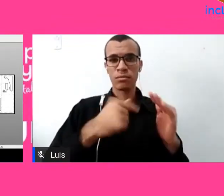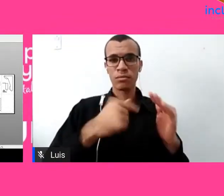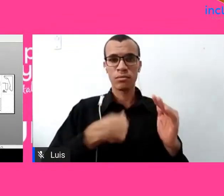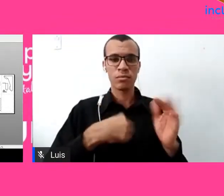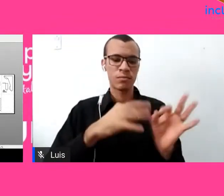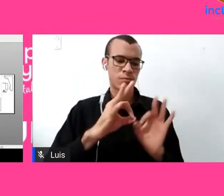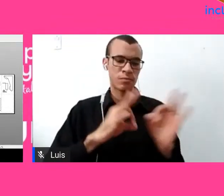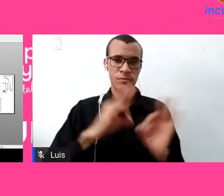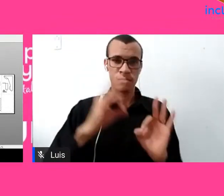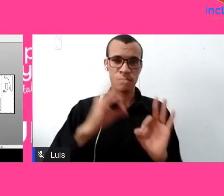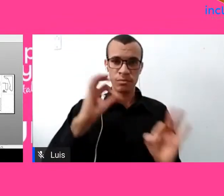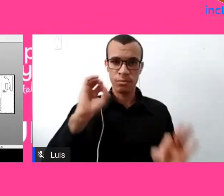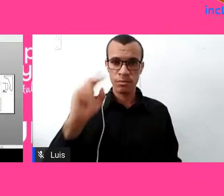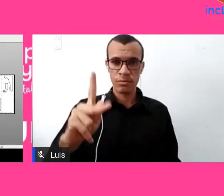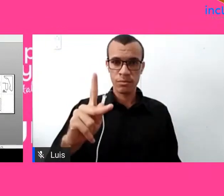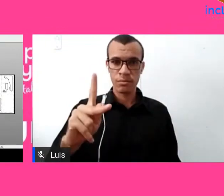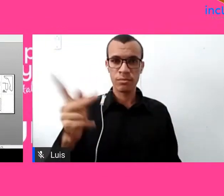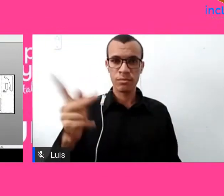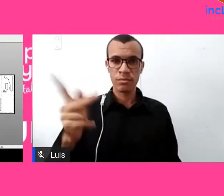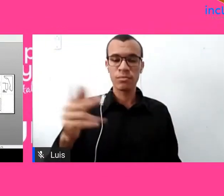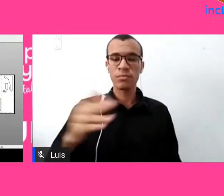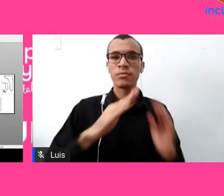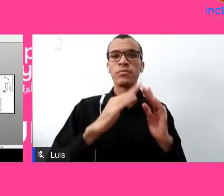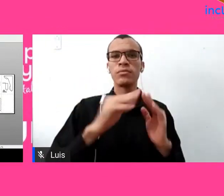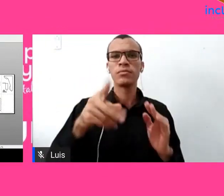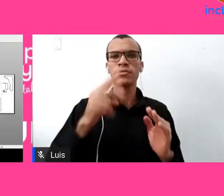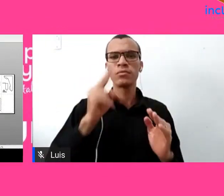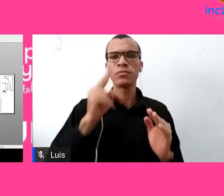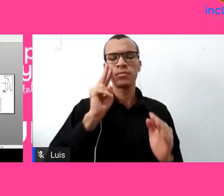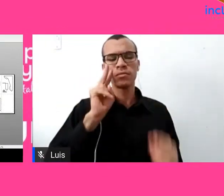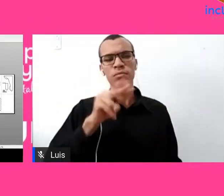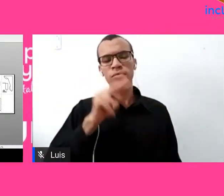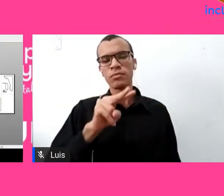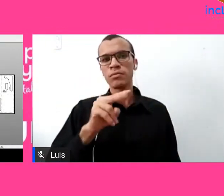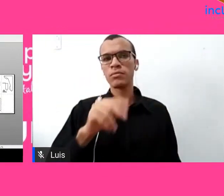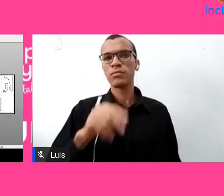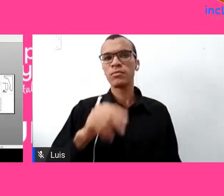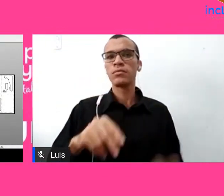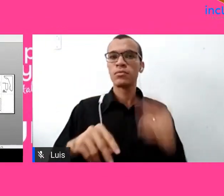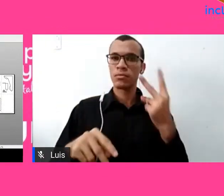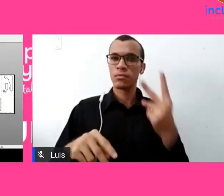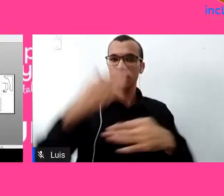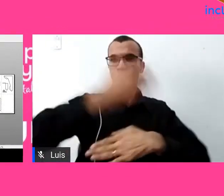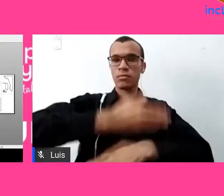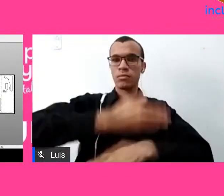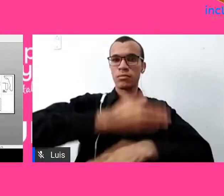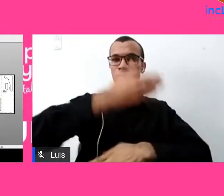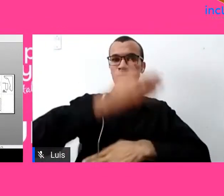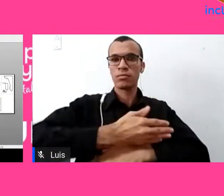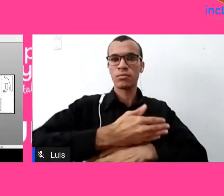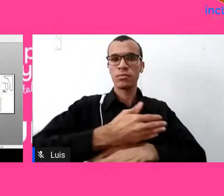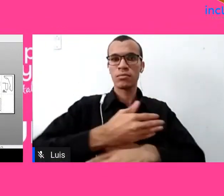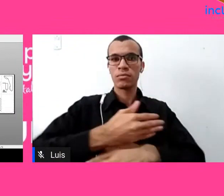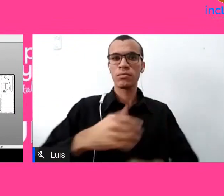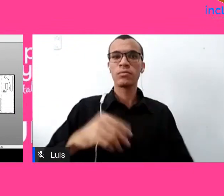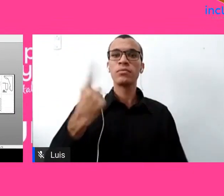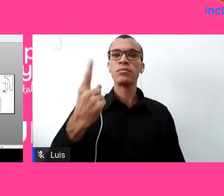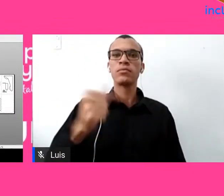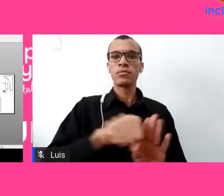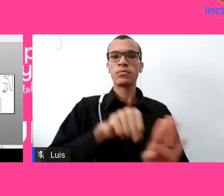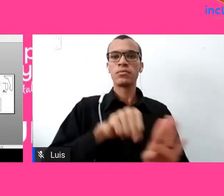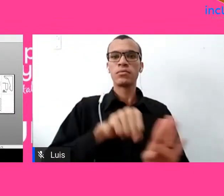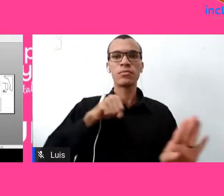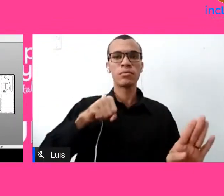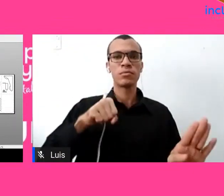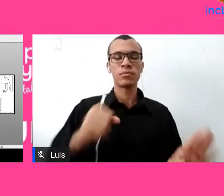ok? Então, nessa casa eu consigo observar duas janelas aqui, uma porta